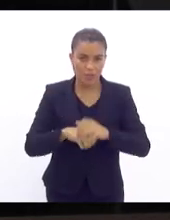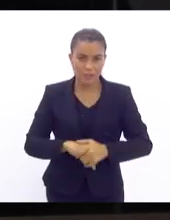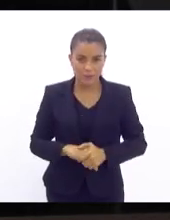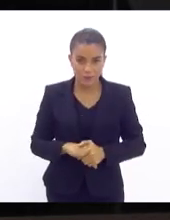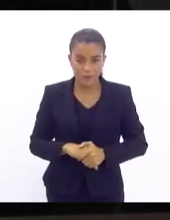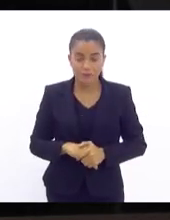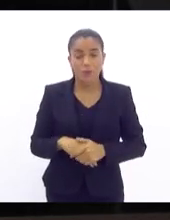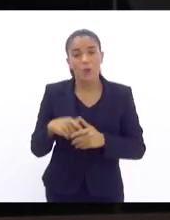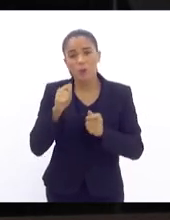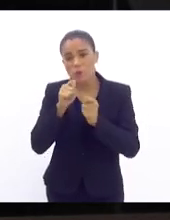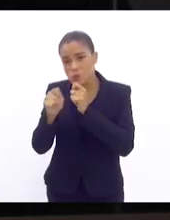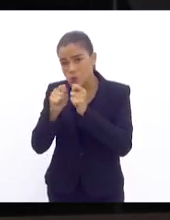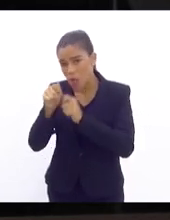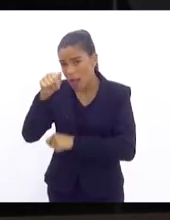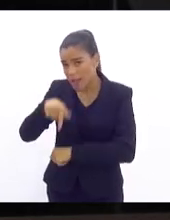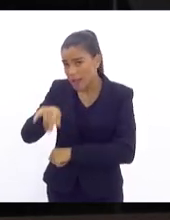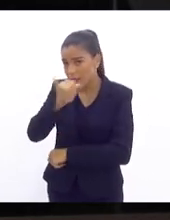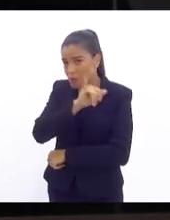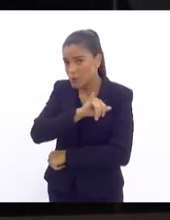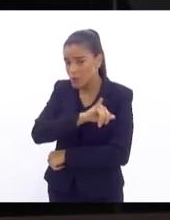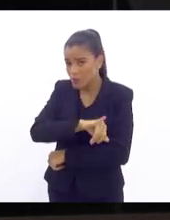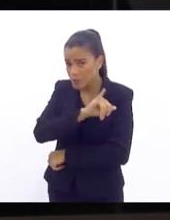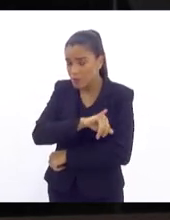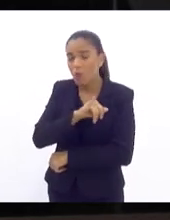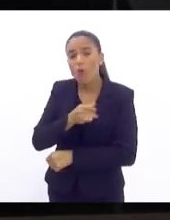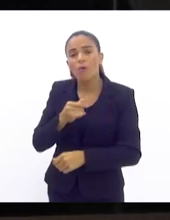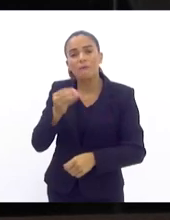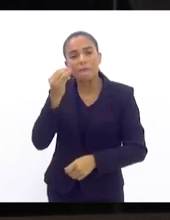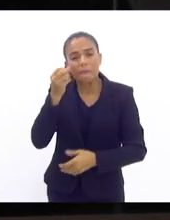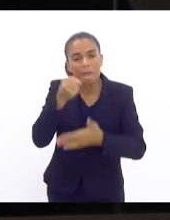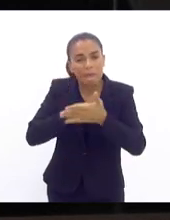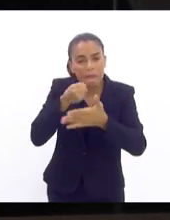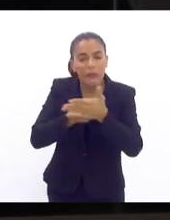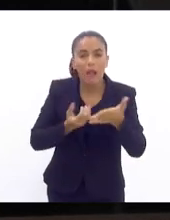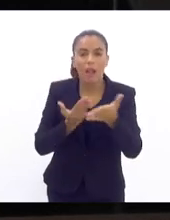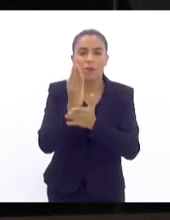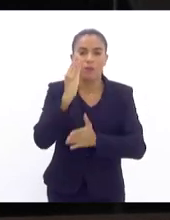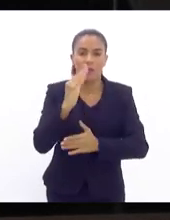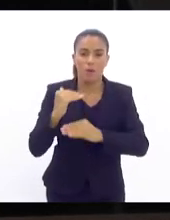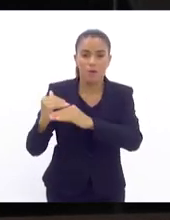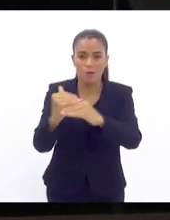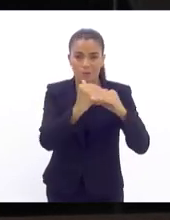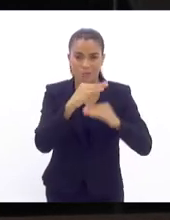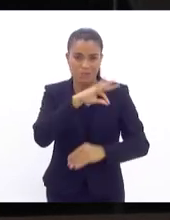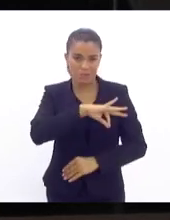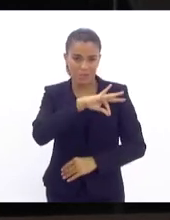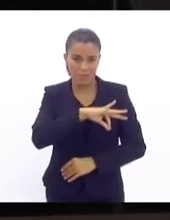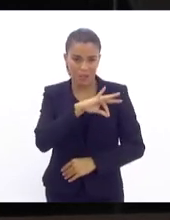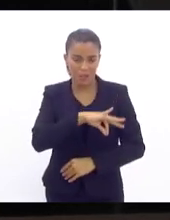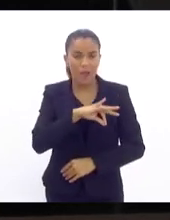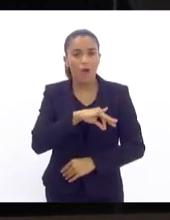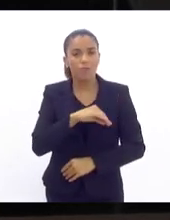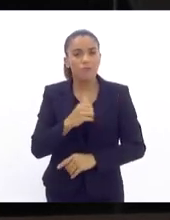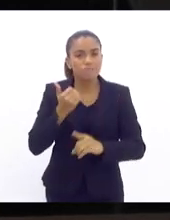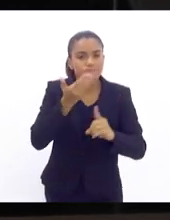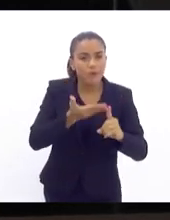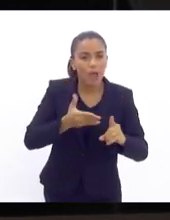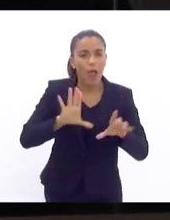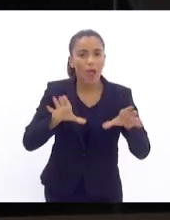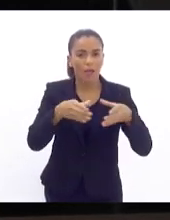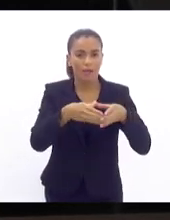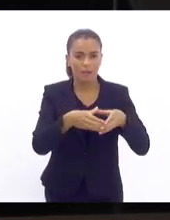Os jornalistas aqui em nosso estado lutam pela aprovação do novo piso regional, que também contempla a categoria e